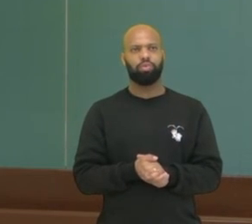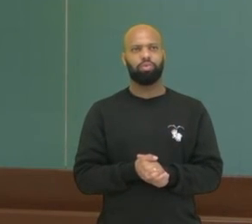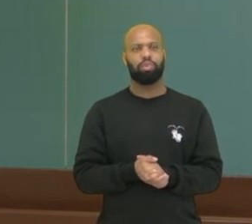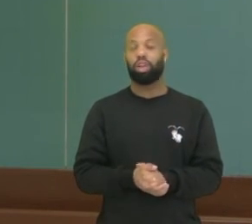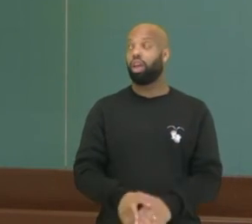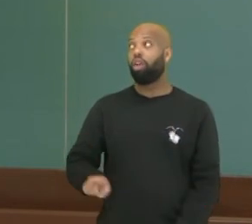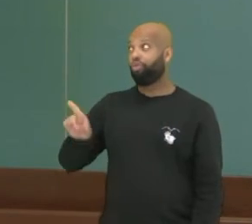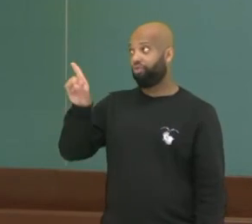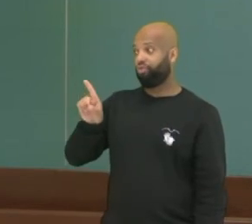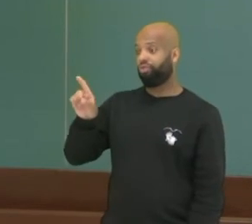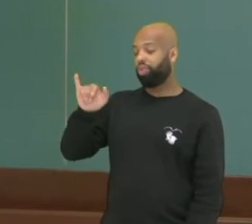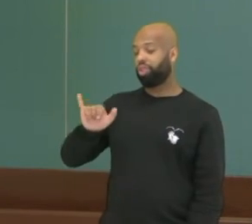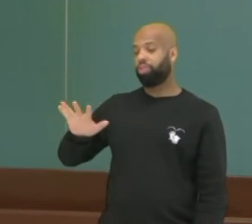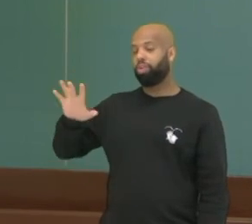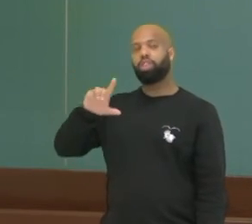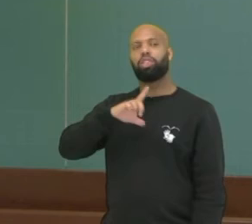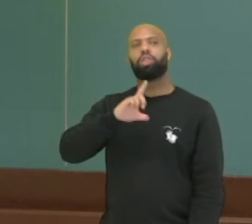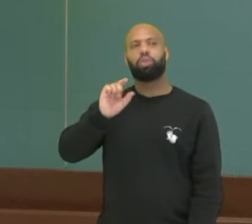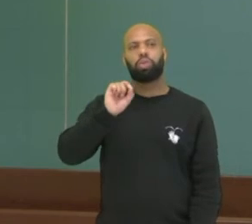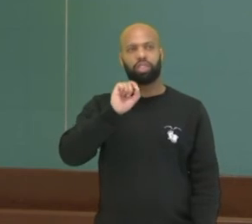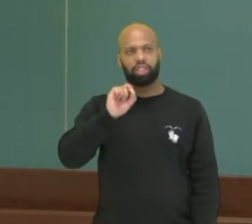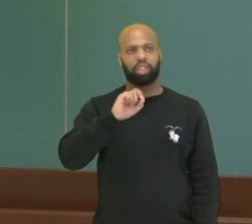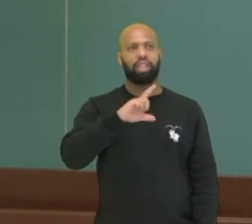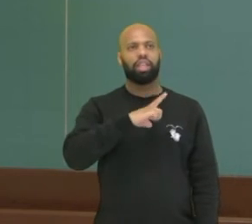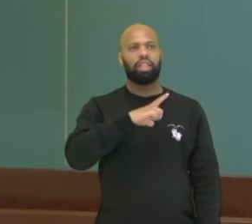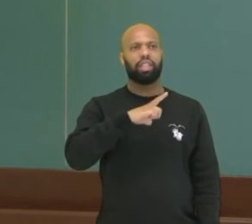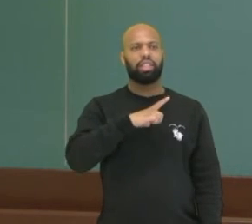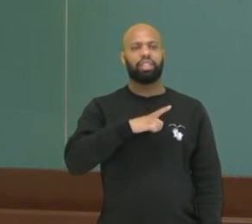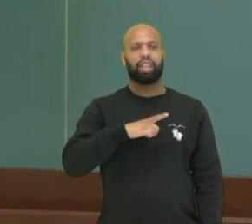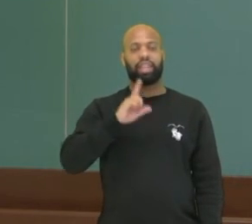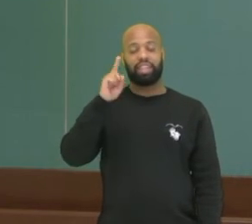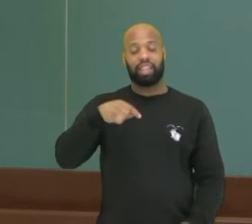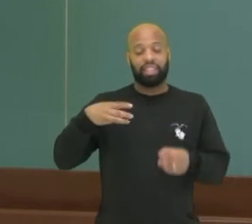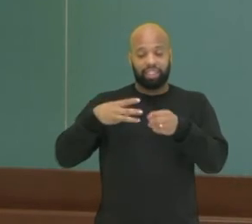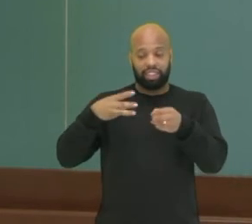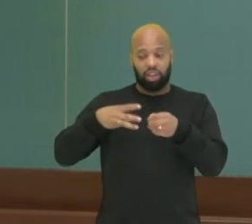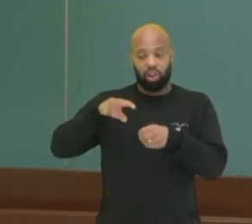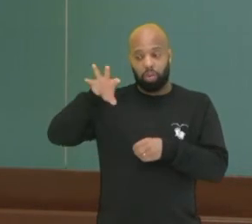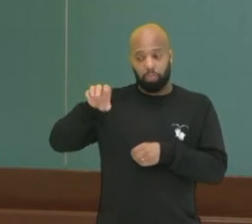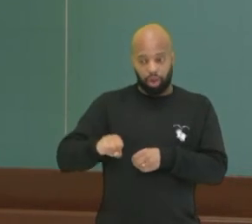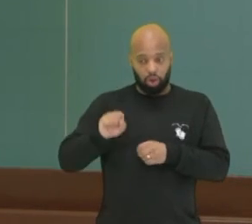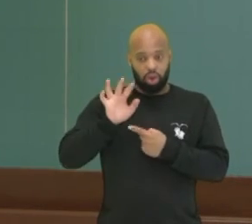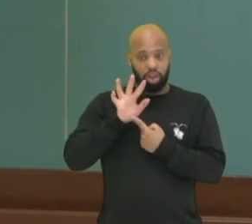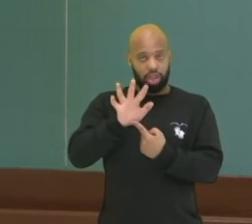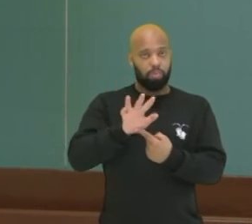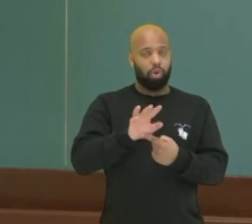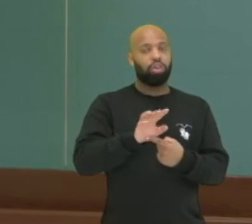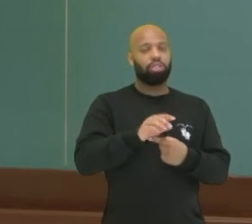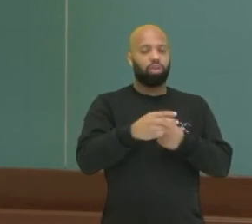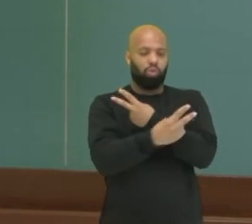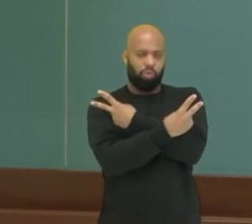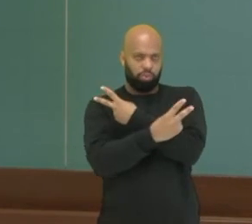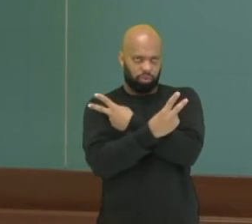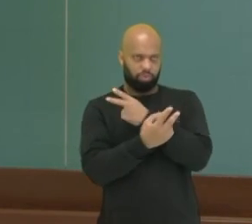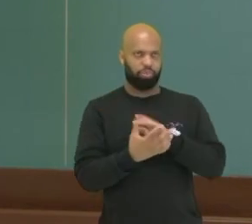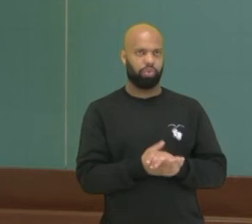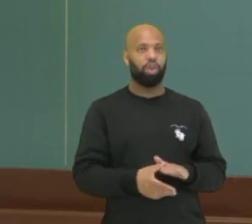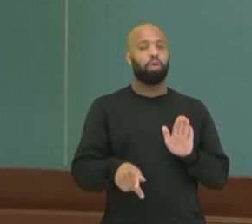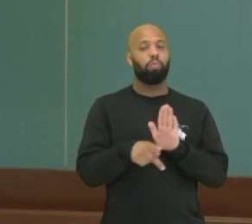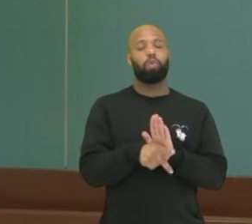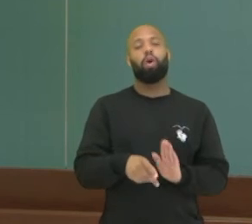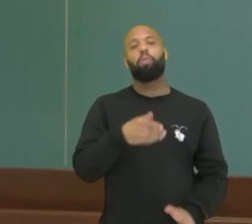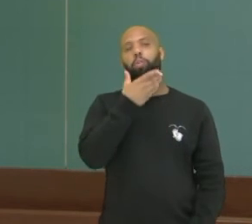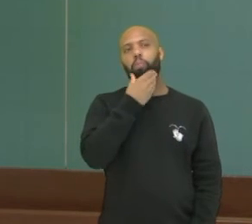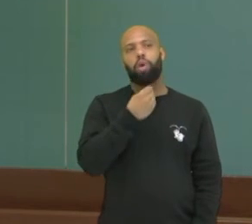Nesta imagem, nós temos um cariótipo masculino. Se eu não tivesse colocado